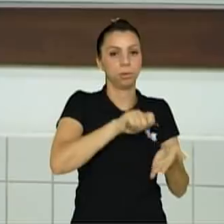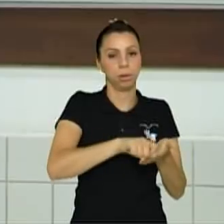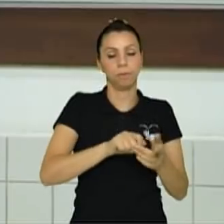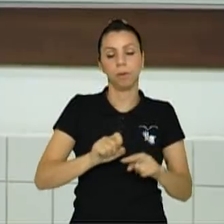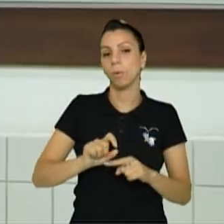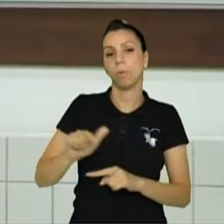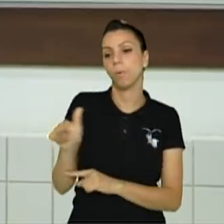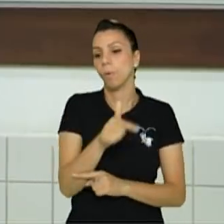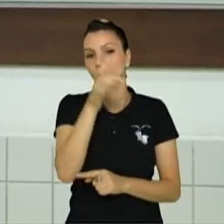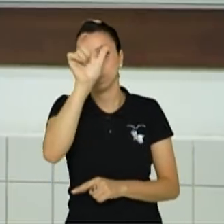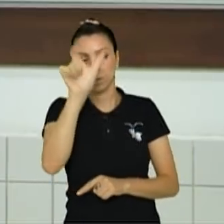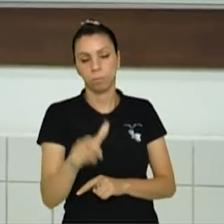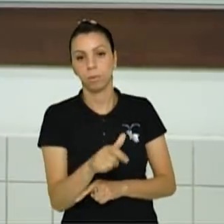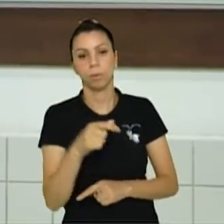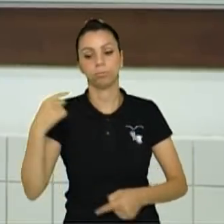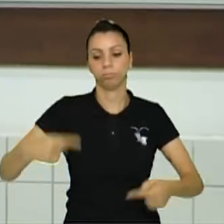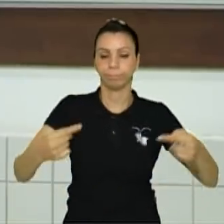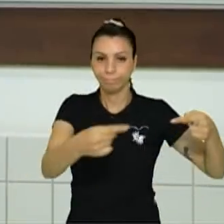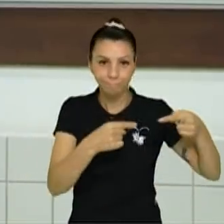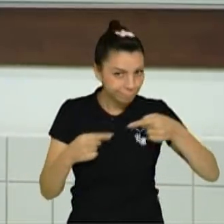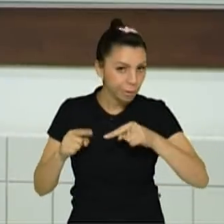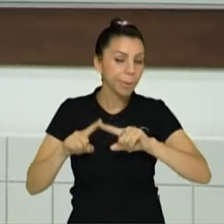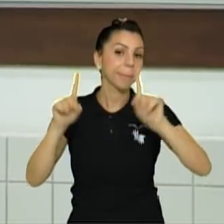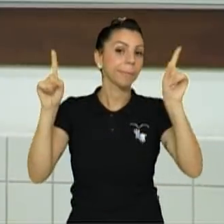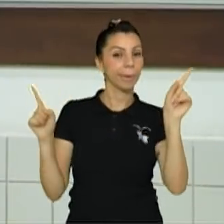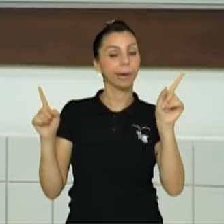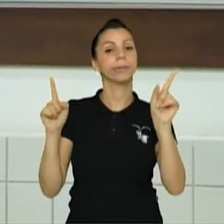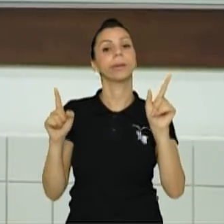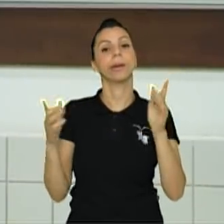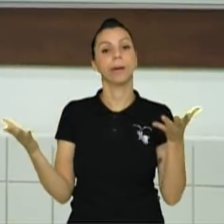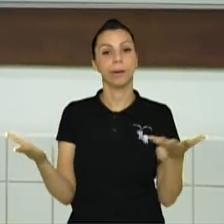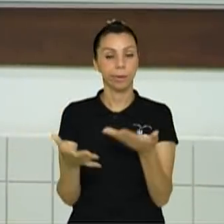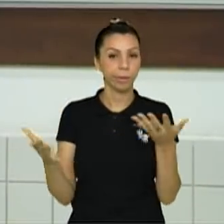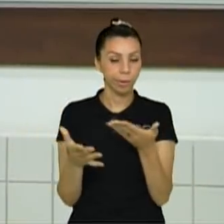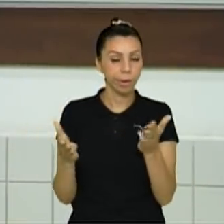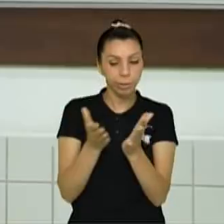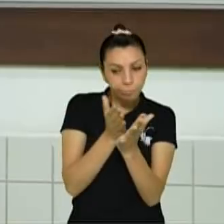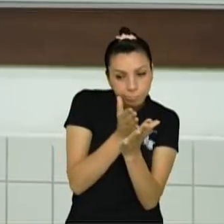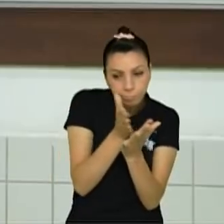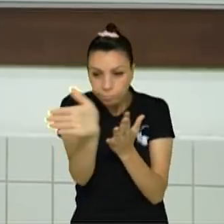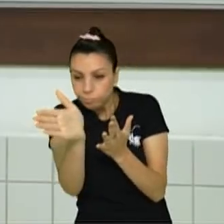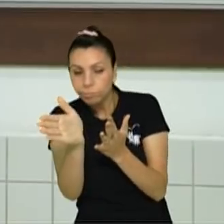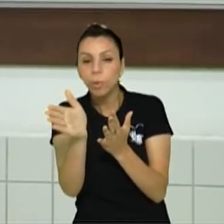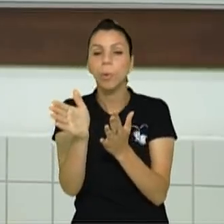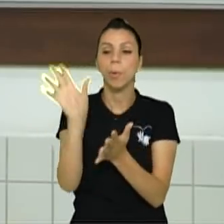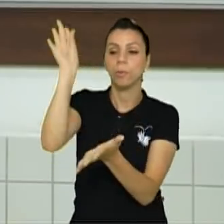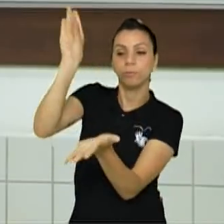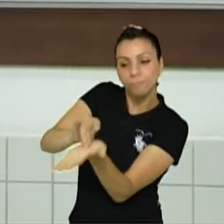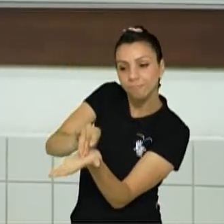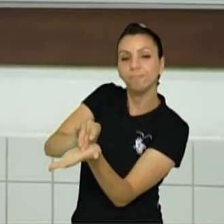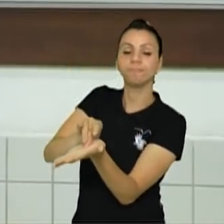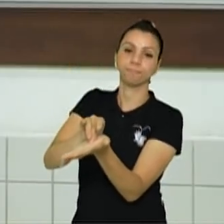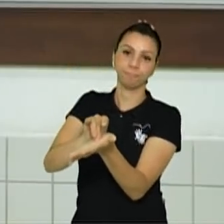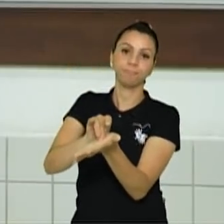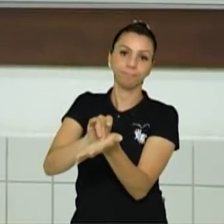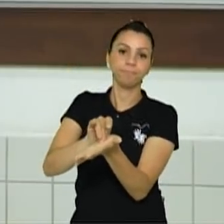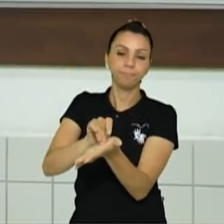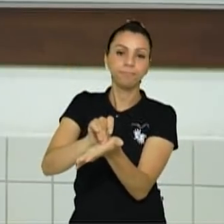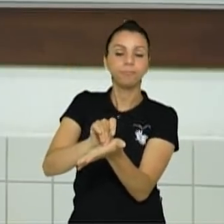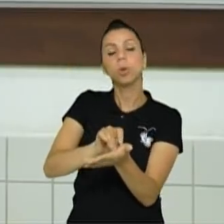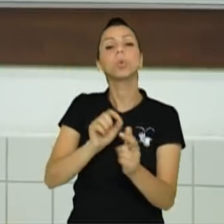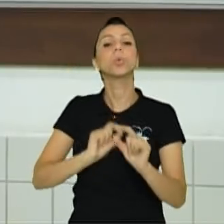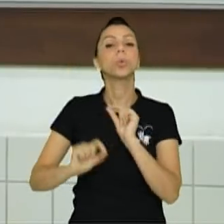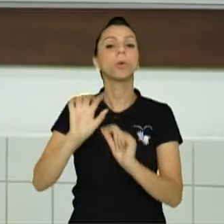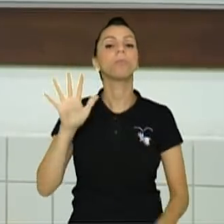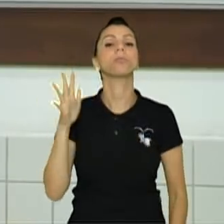questionam, mas o fato é que a gente está trabalhando com essa linha, tá, oficial, vamos dizer assim. E o